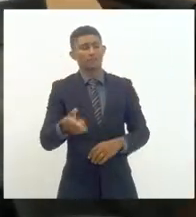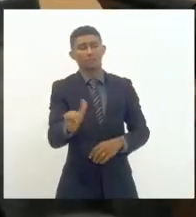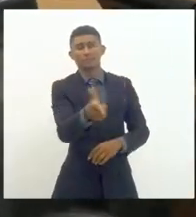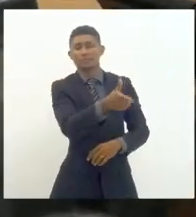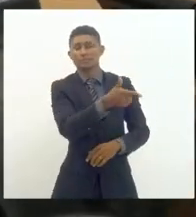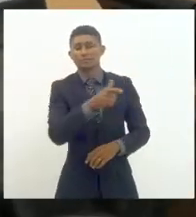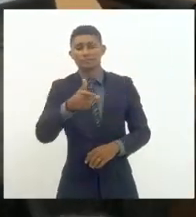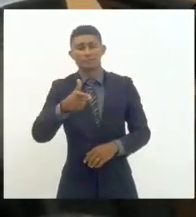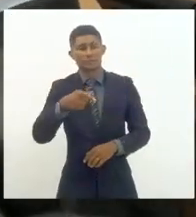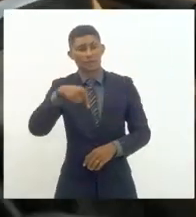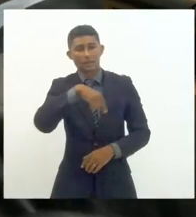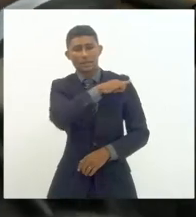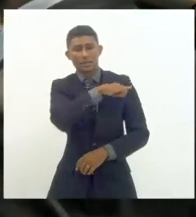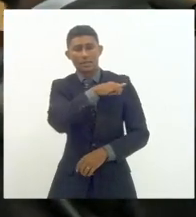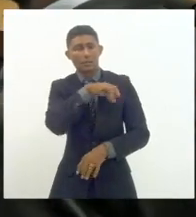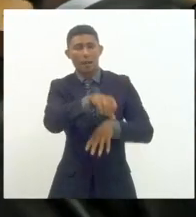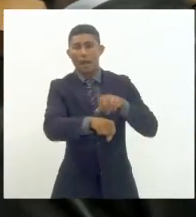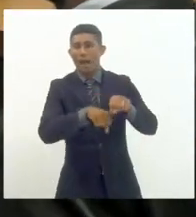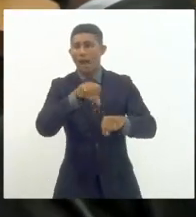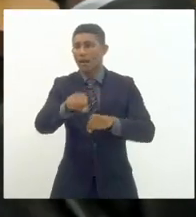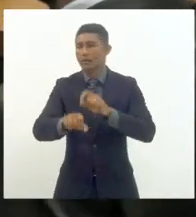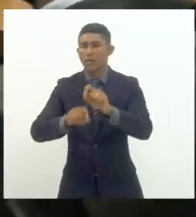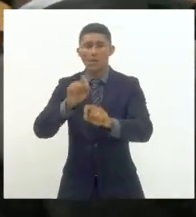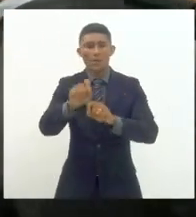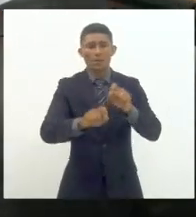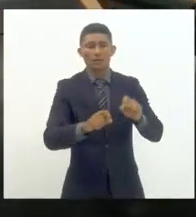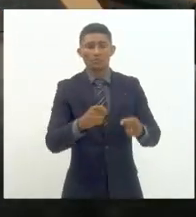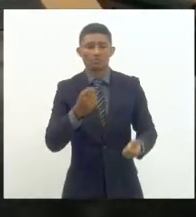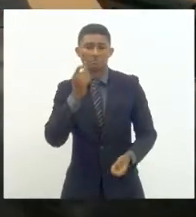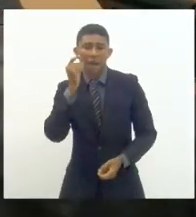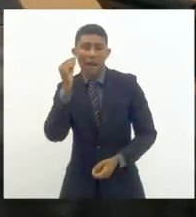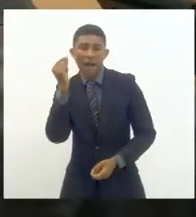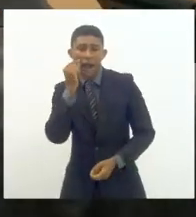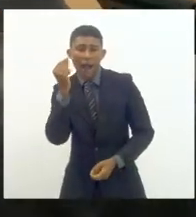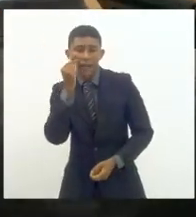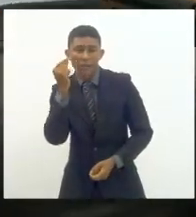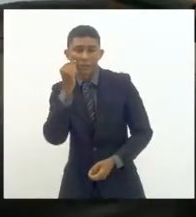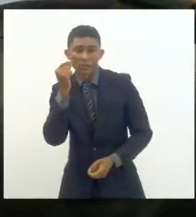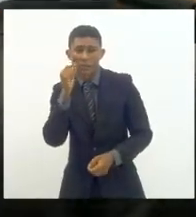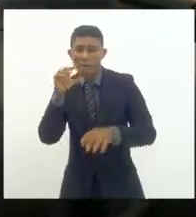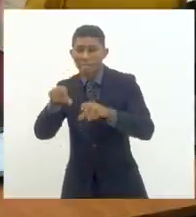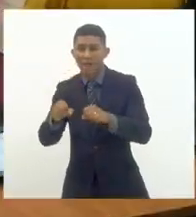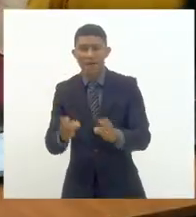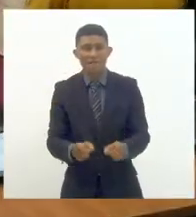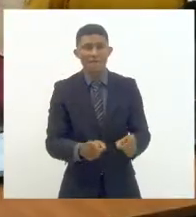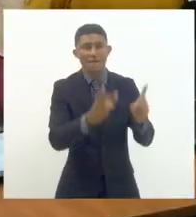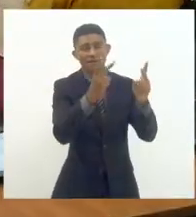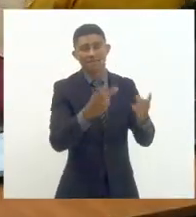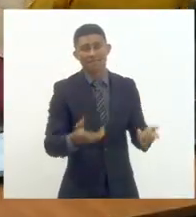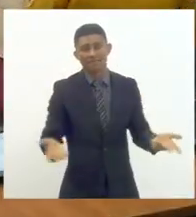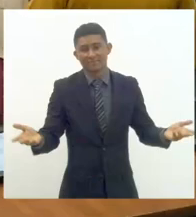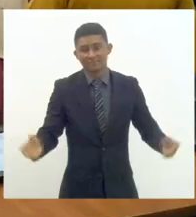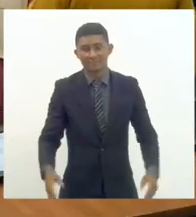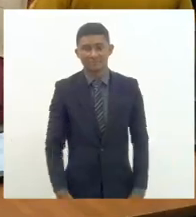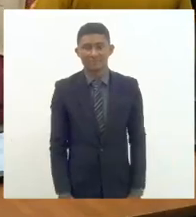estado do Rio de Janeiro. Só se for para caçar rato para vender como preá.